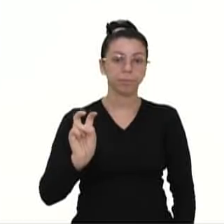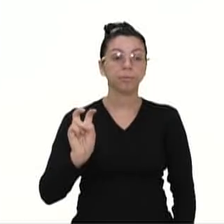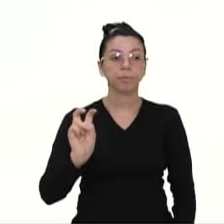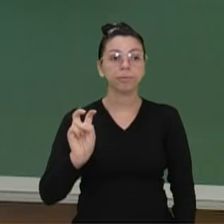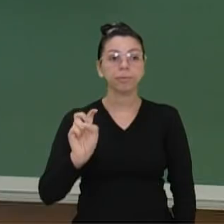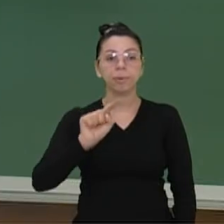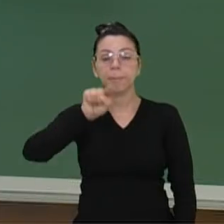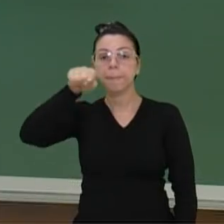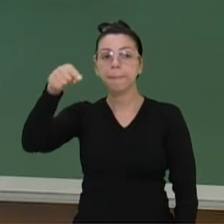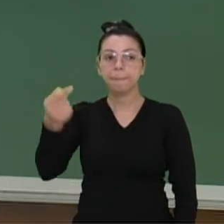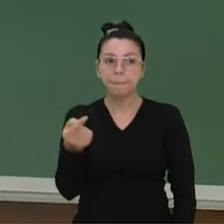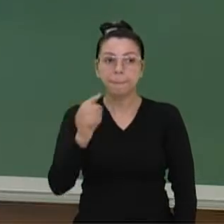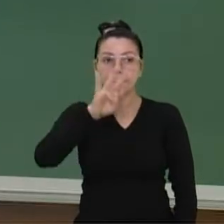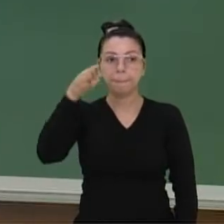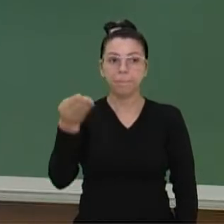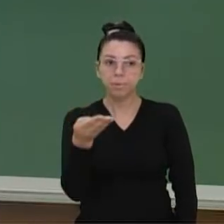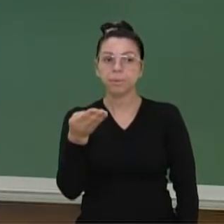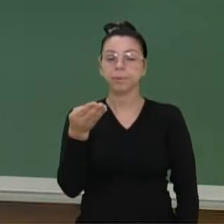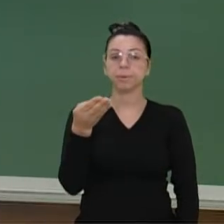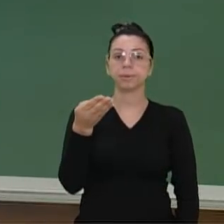4.572.450.000 litros de água.